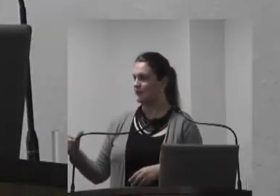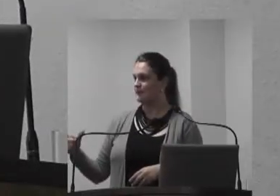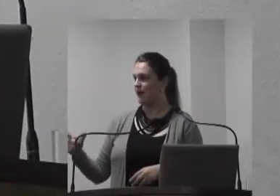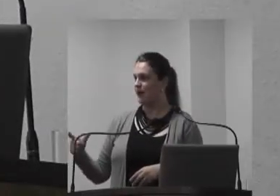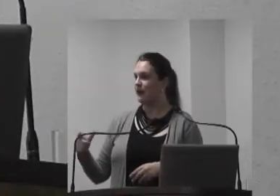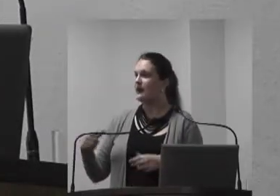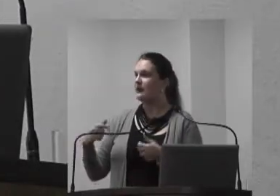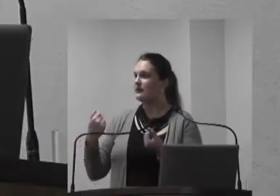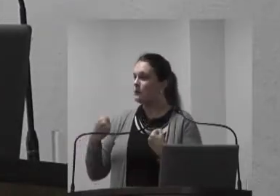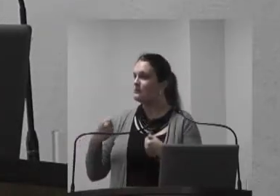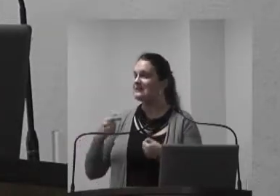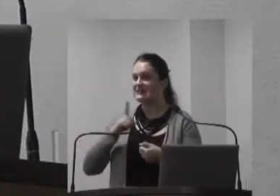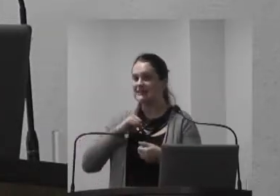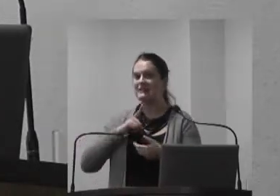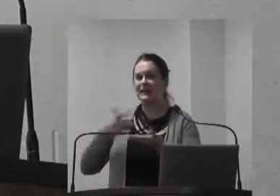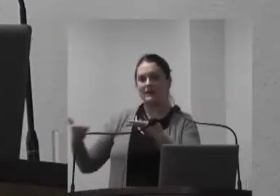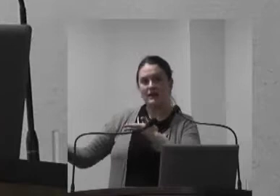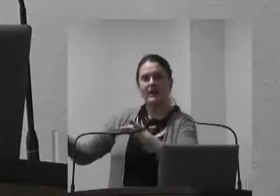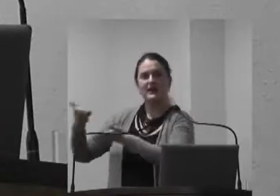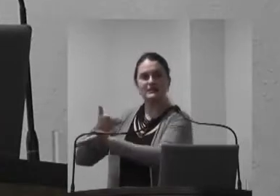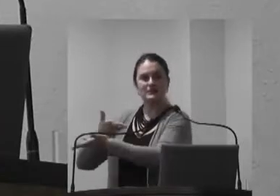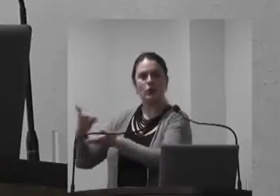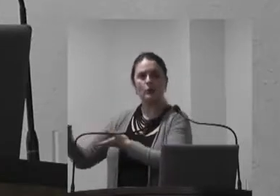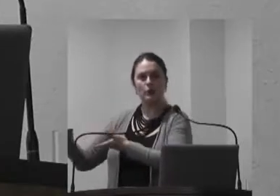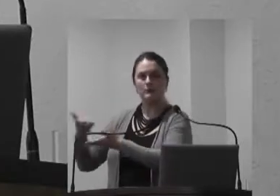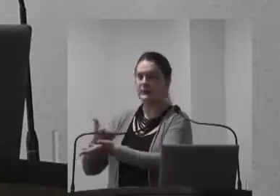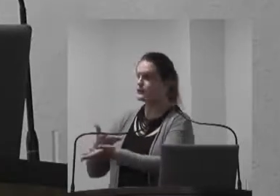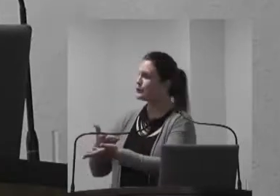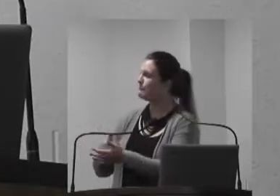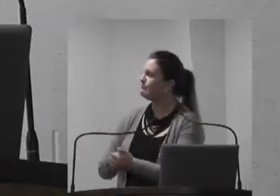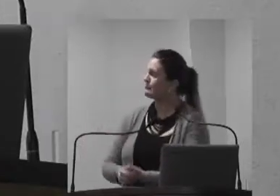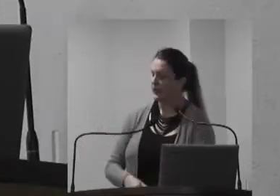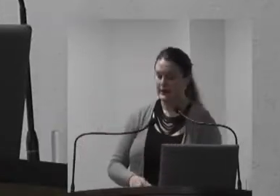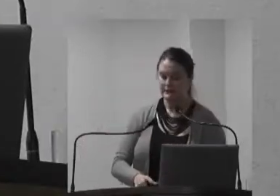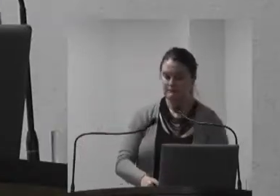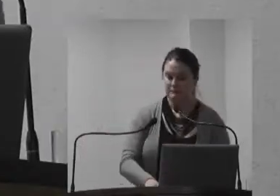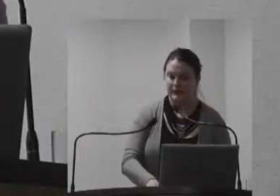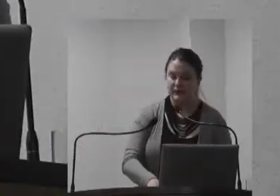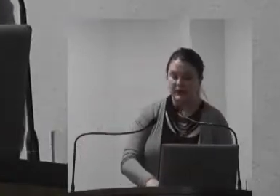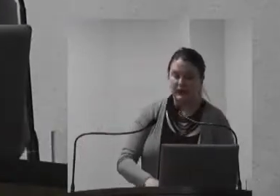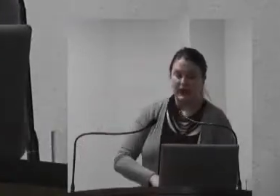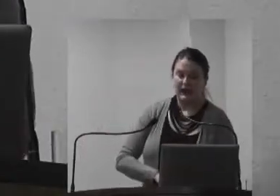pessoa, né? Então, precisa ter esse compromisso.